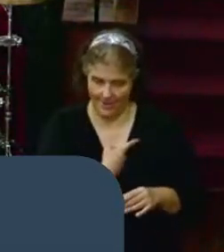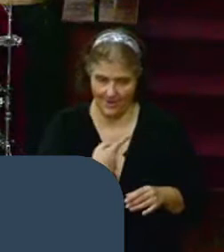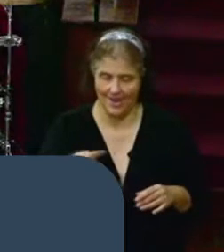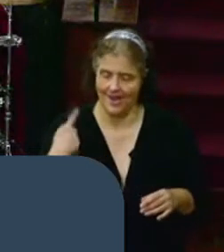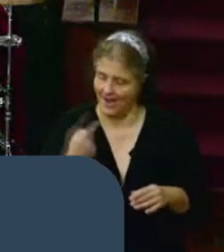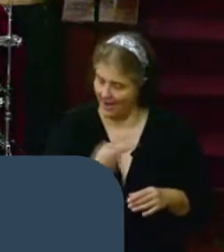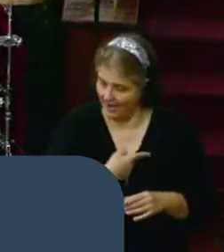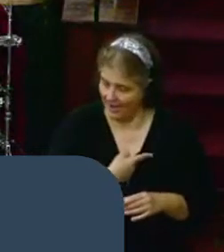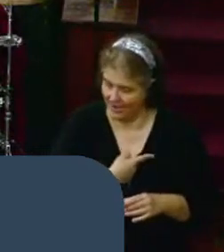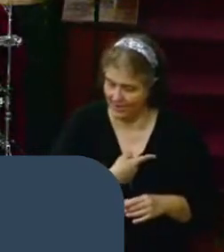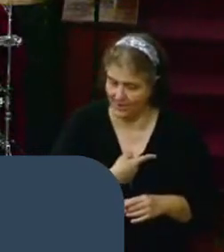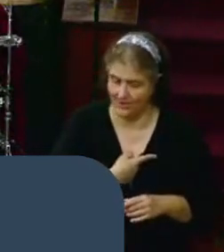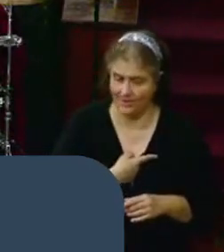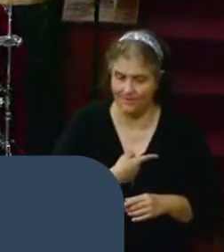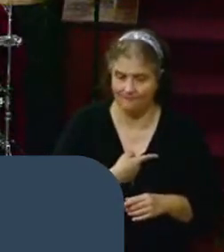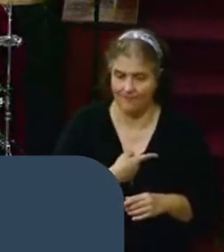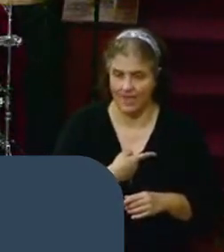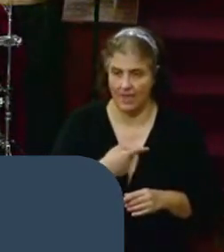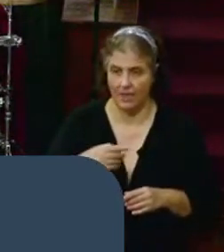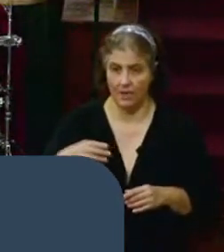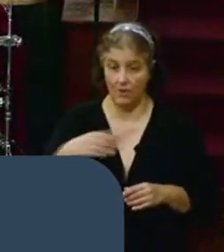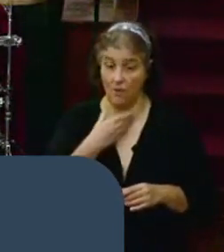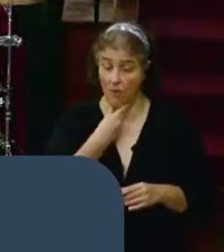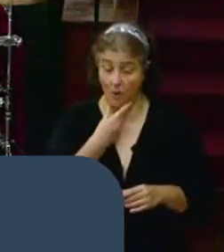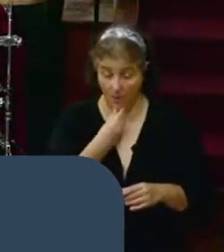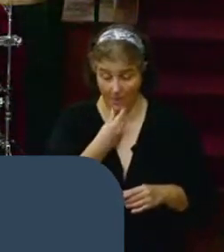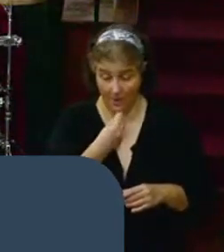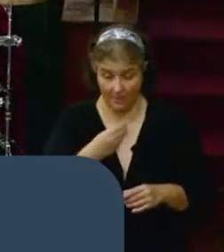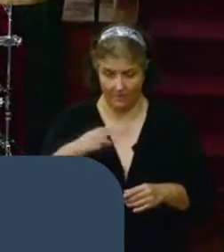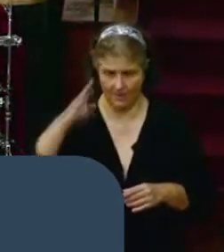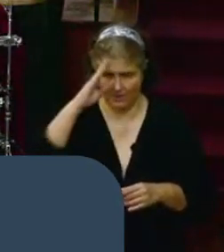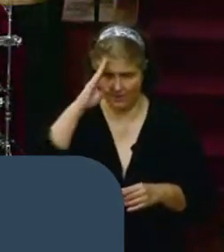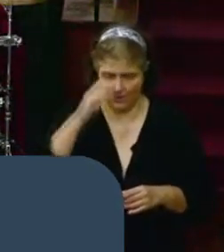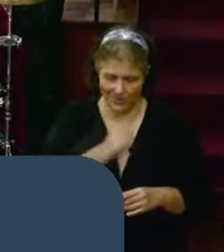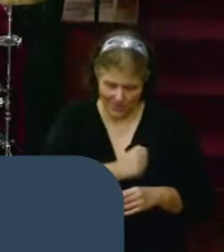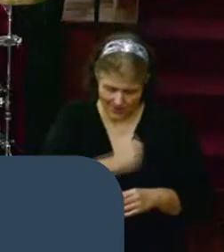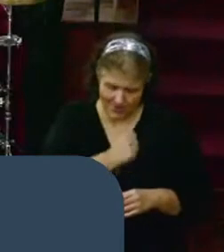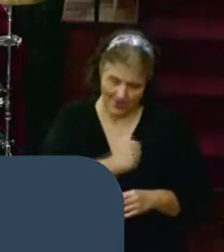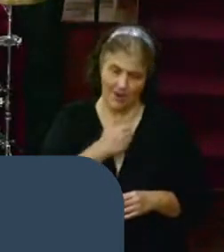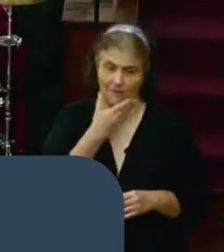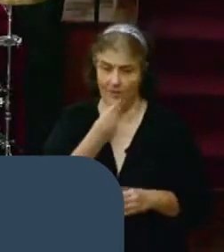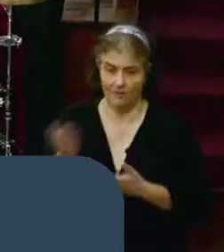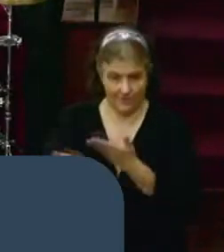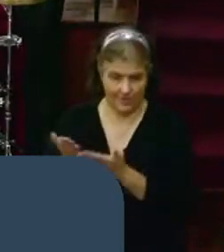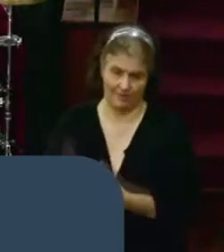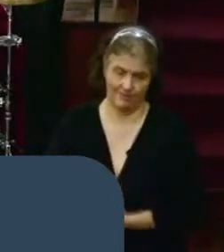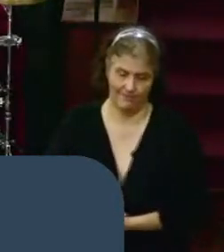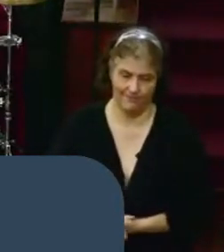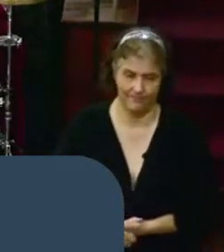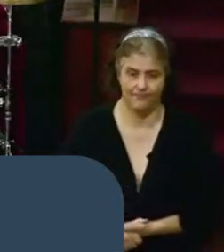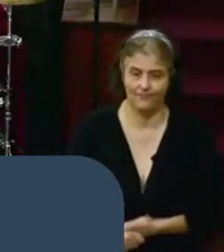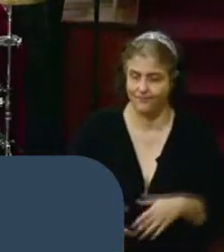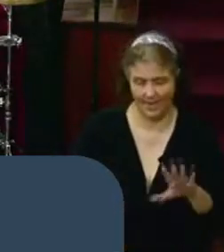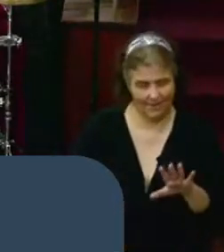pouco da sua personalidade, ele estimava o seu servo. Ou seja, em outras circunstâncias